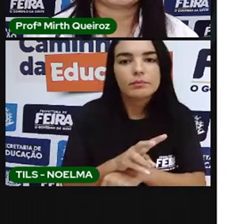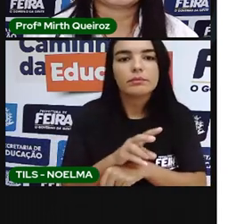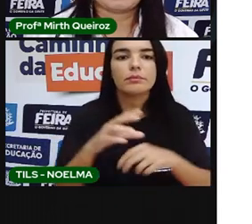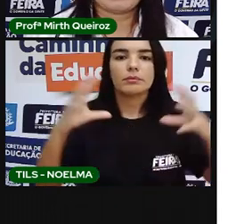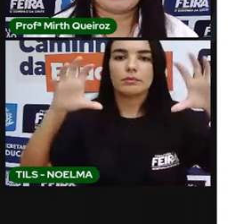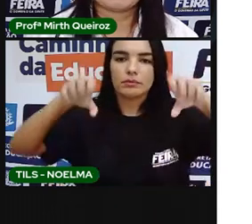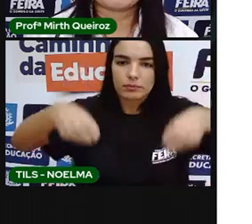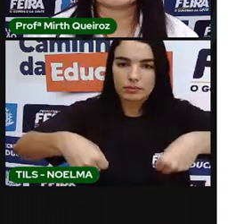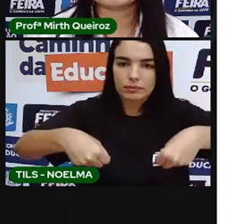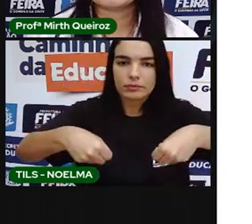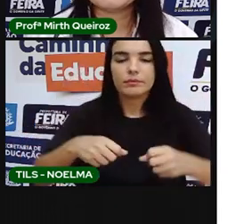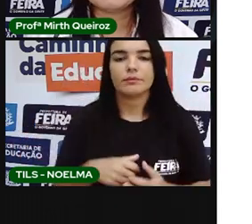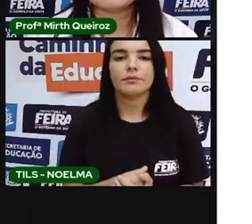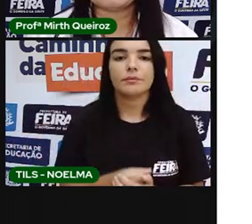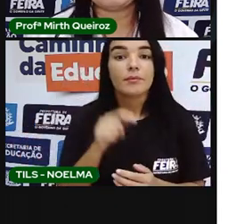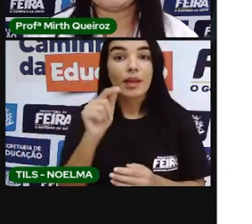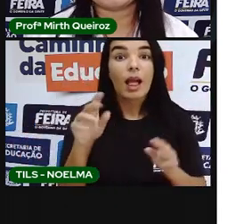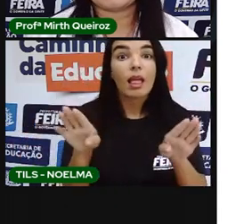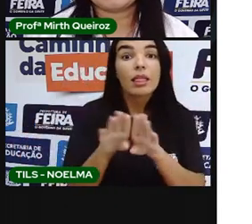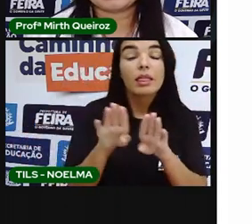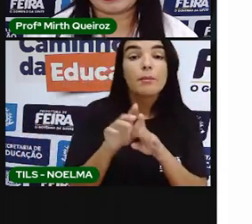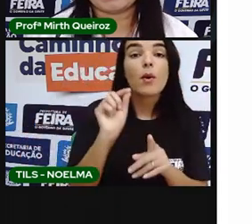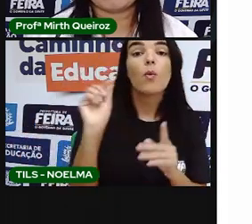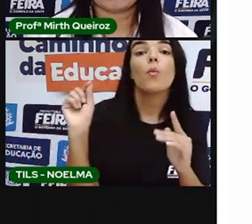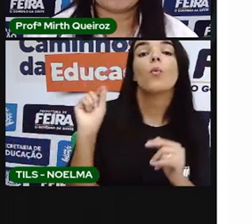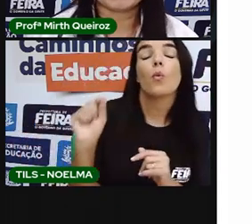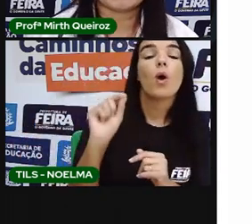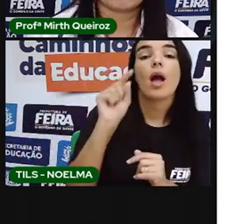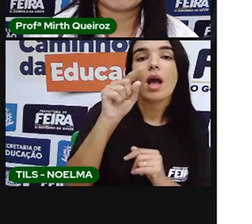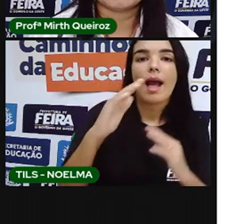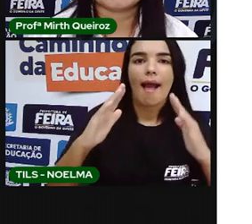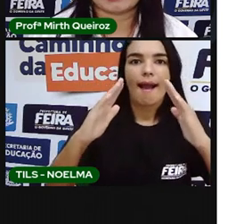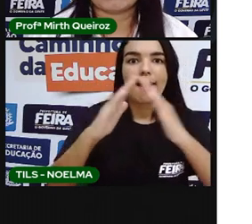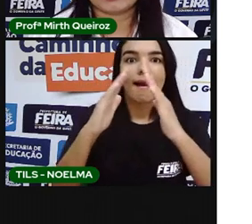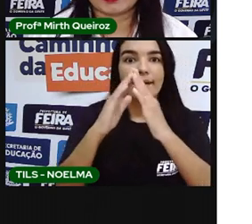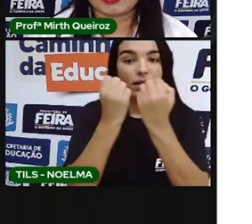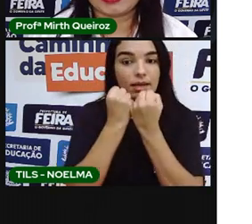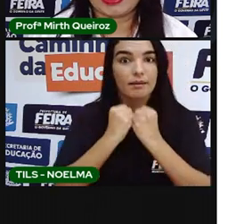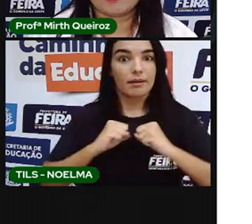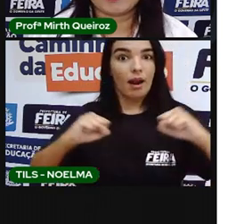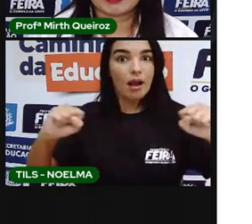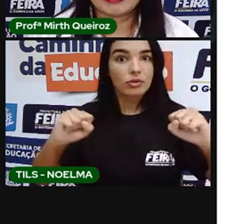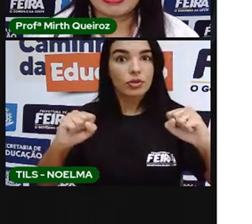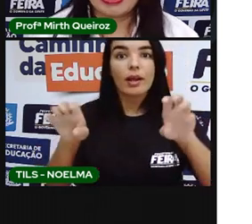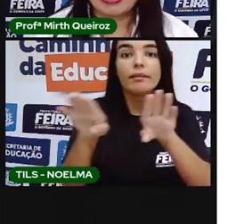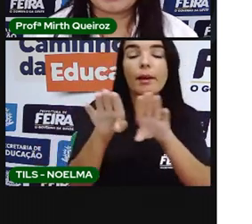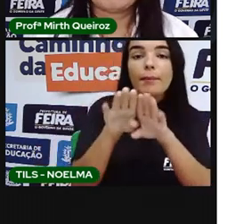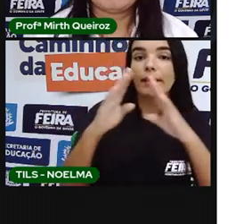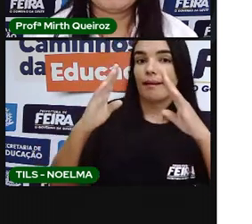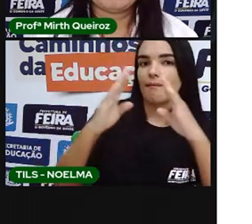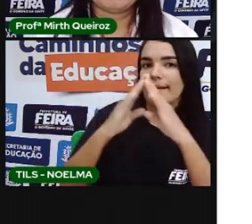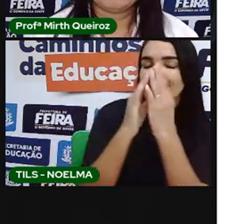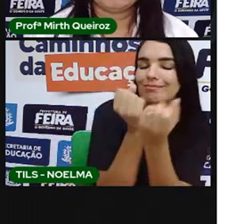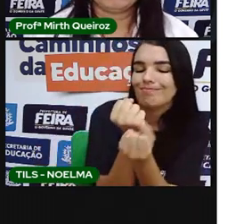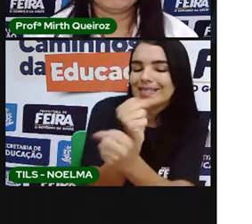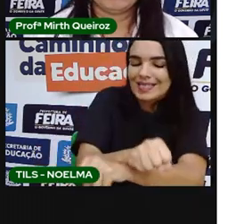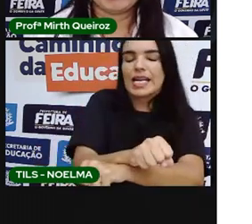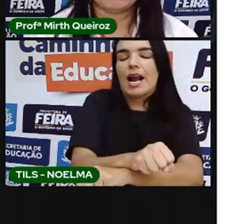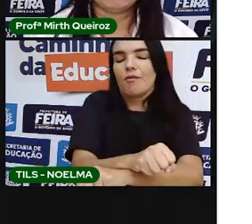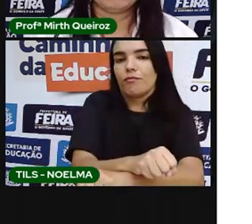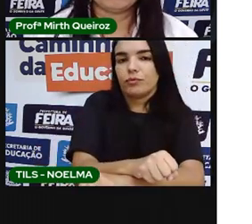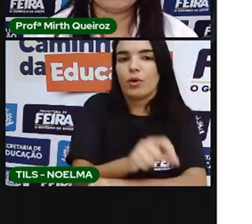nós temos a casa onde e assim tá lá como é que era organizado É isso aí né aqui